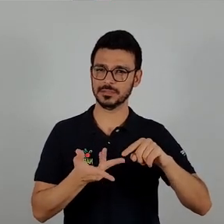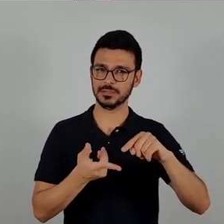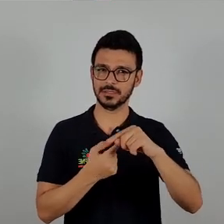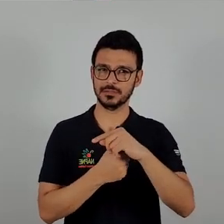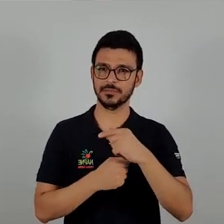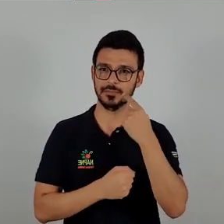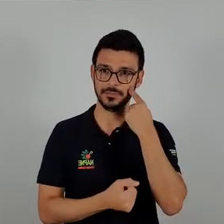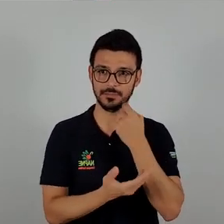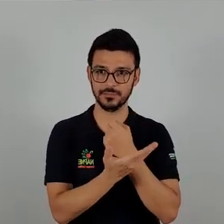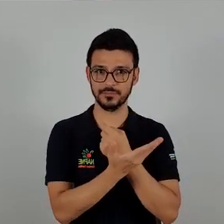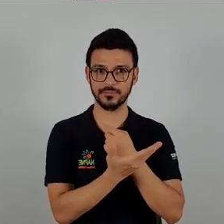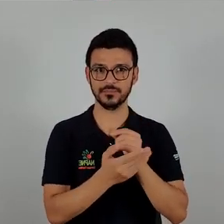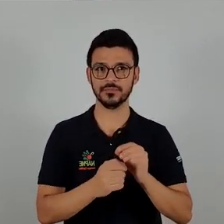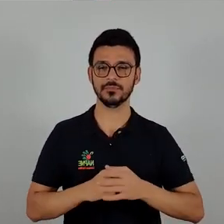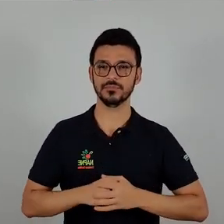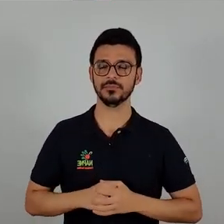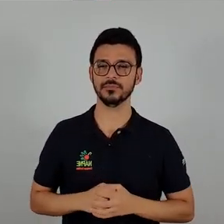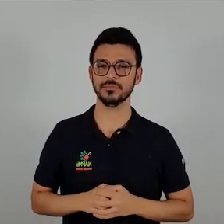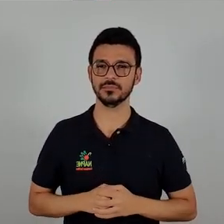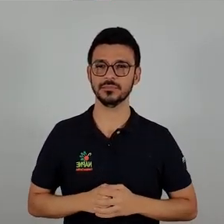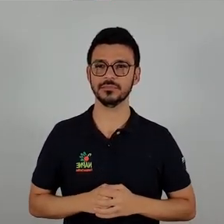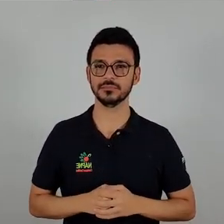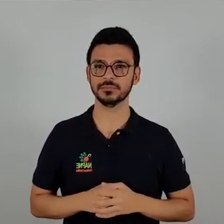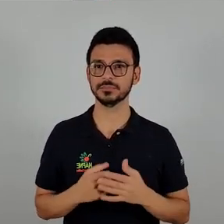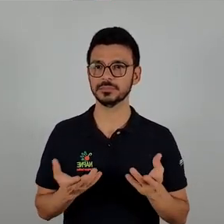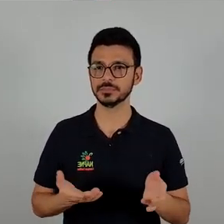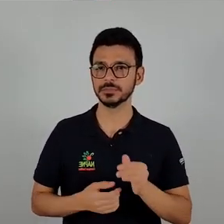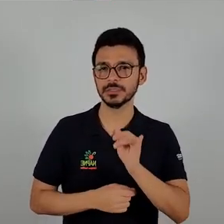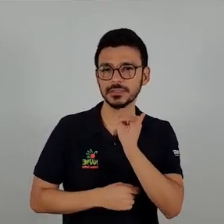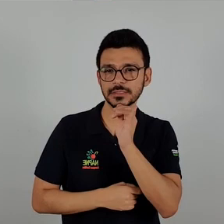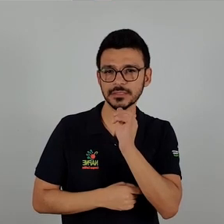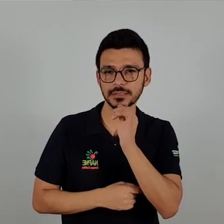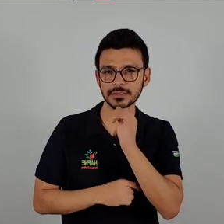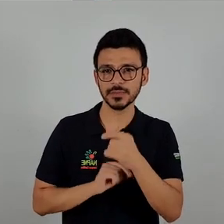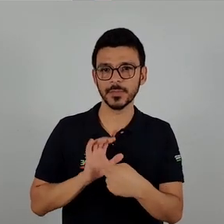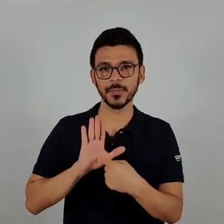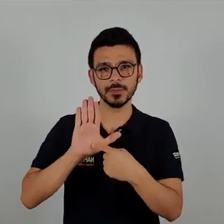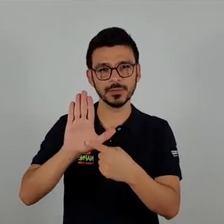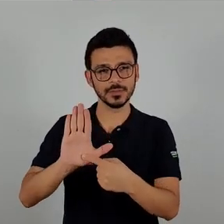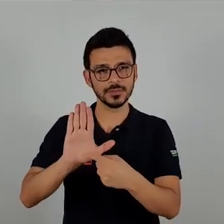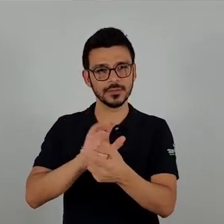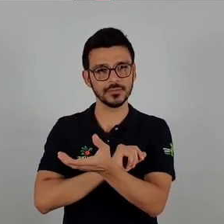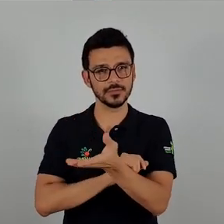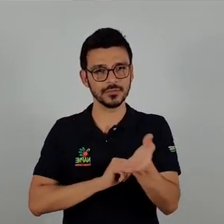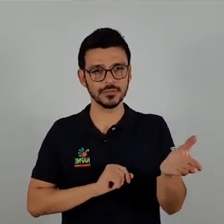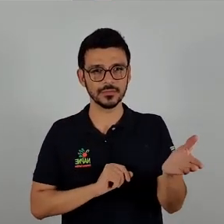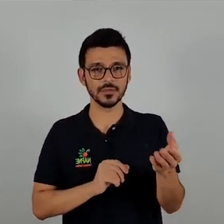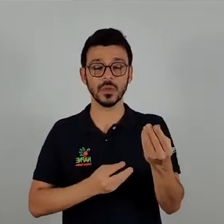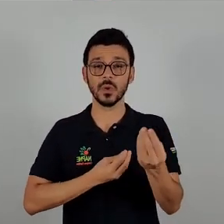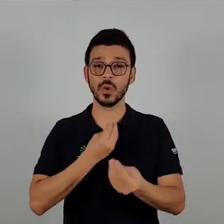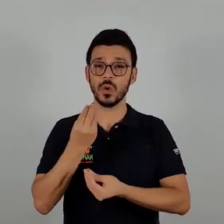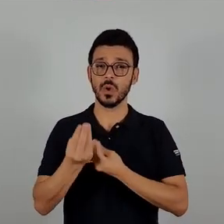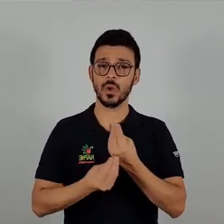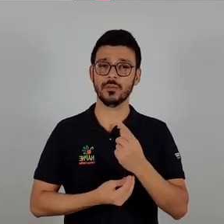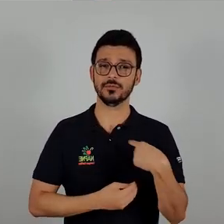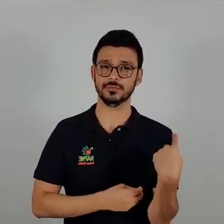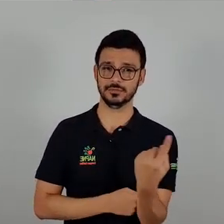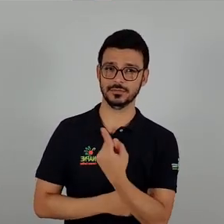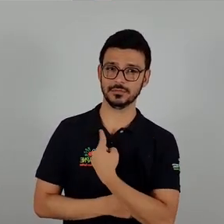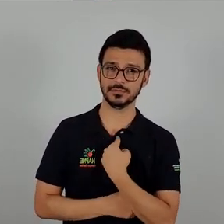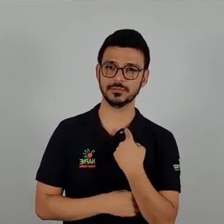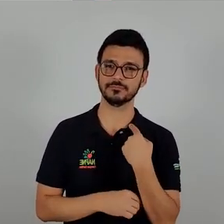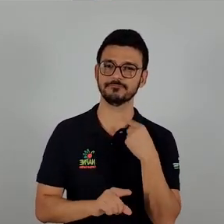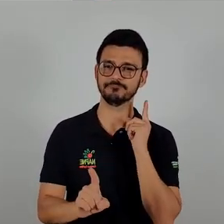chinesa. Isso aqui não é escolha de fórmula, não é aula de como dar remédio, nada disso. É aula de é uma palestra de como que nós